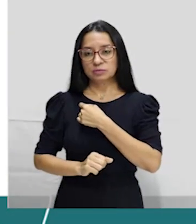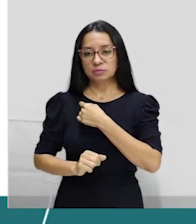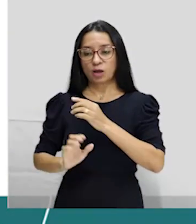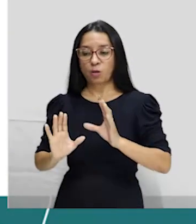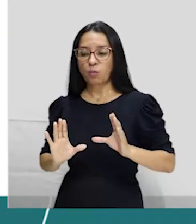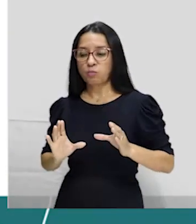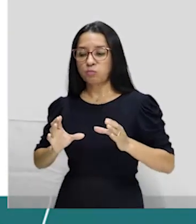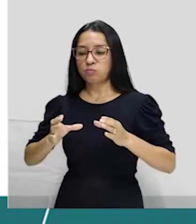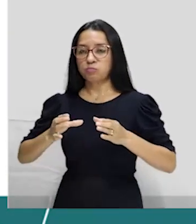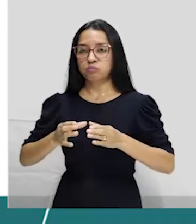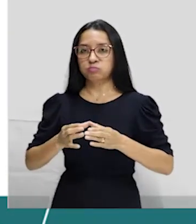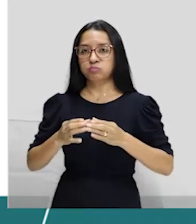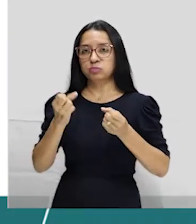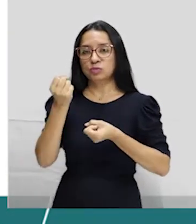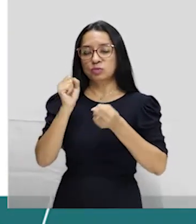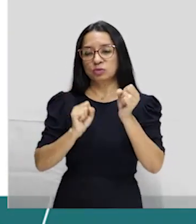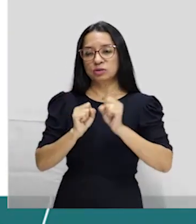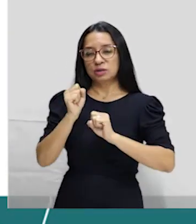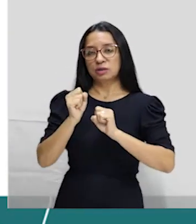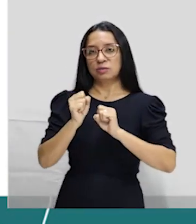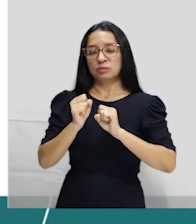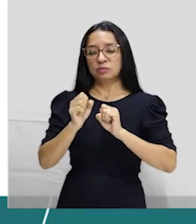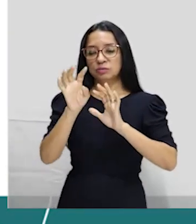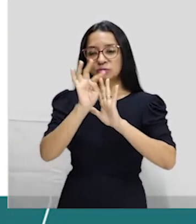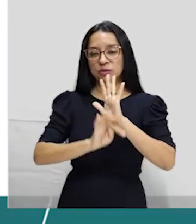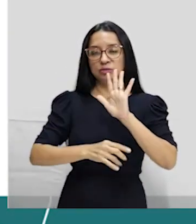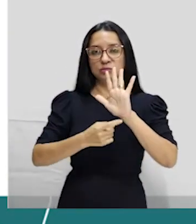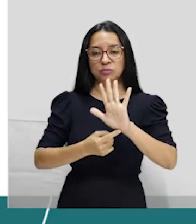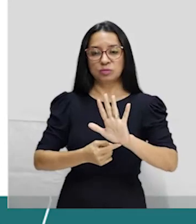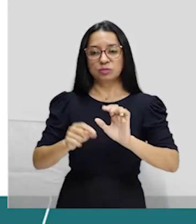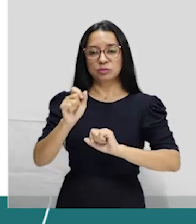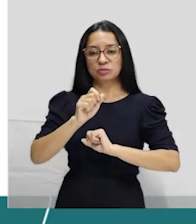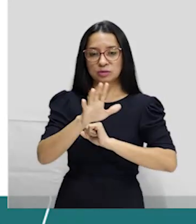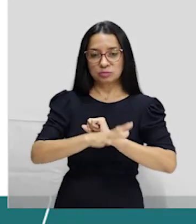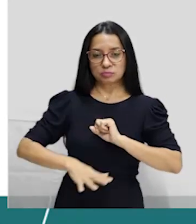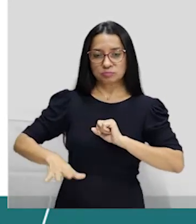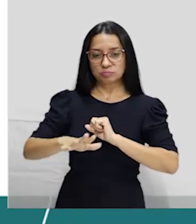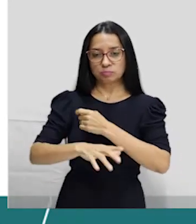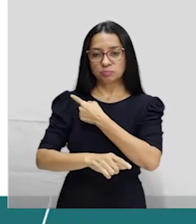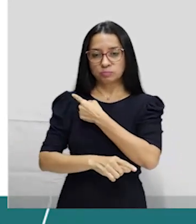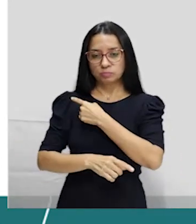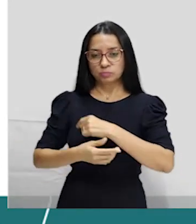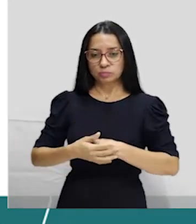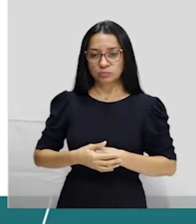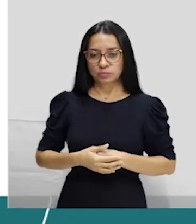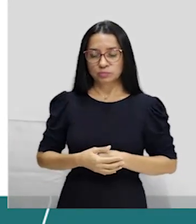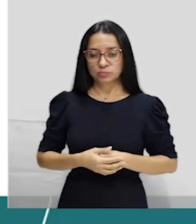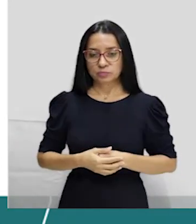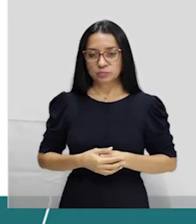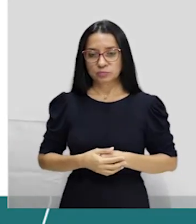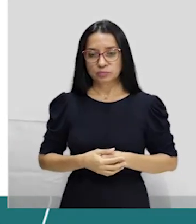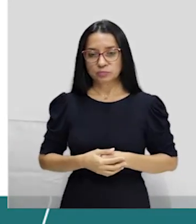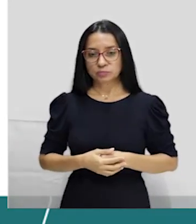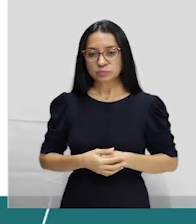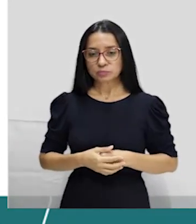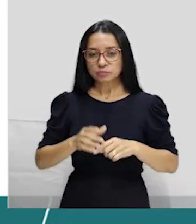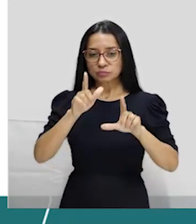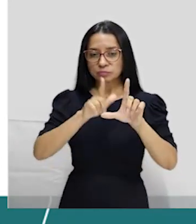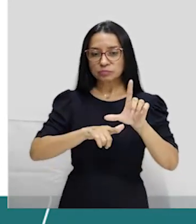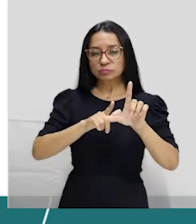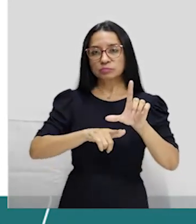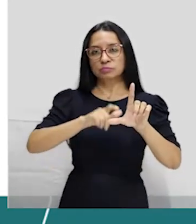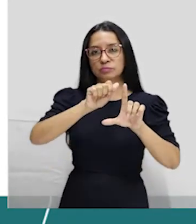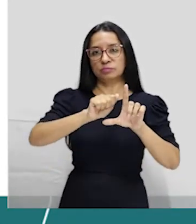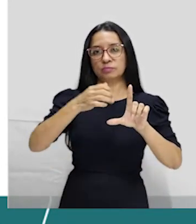texto está te falando, né, está se referindo a quem? A área do Sun Belt, né, que é conhecida ali como Vale do Silício, que